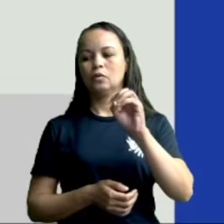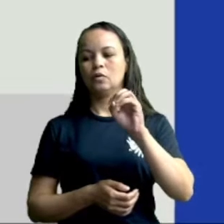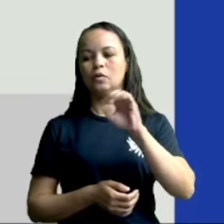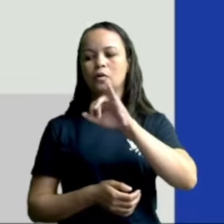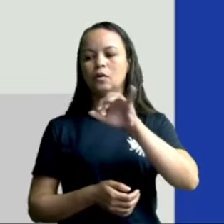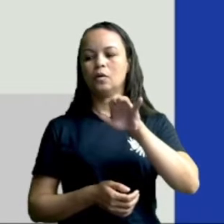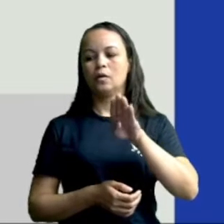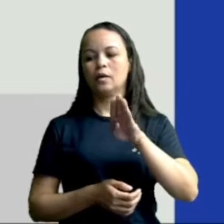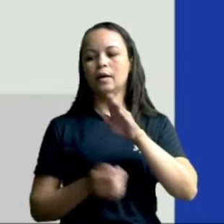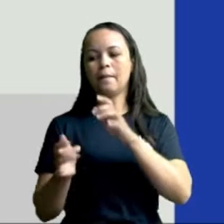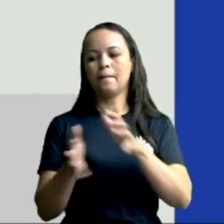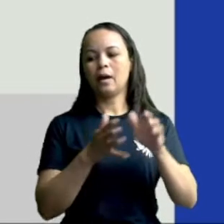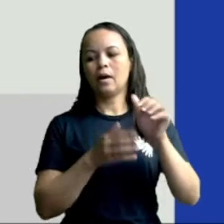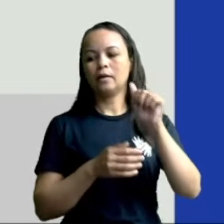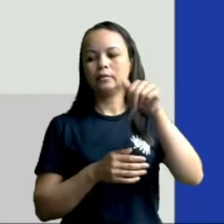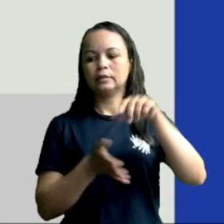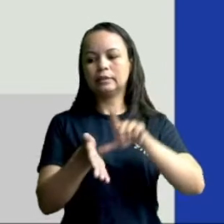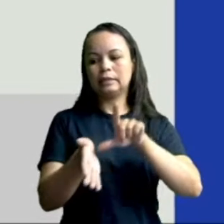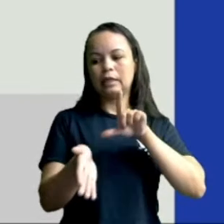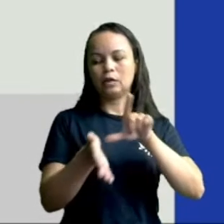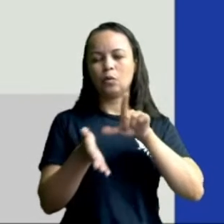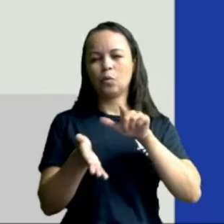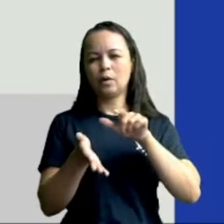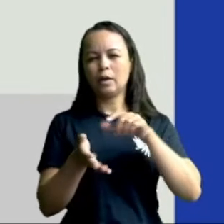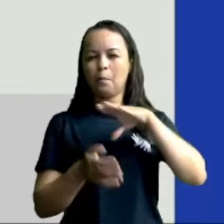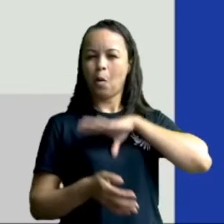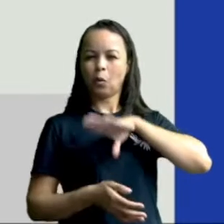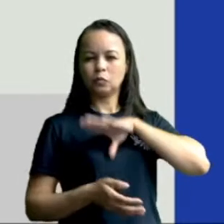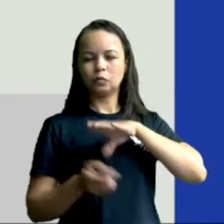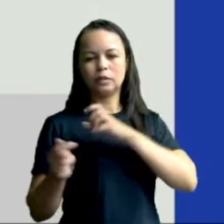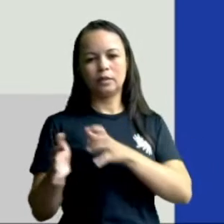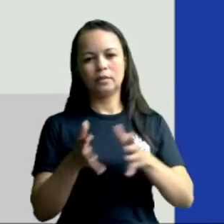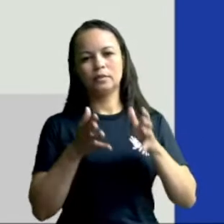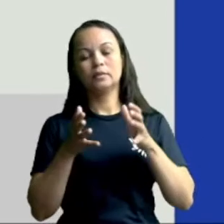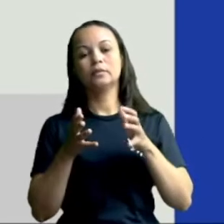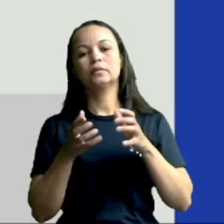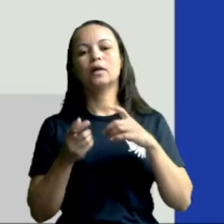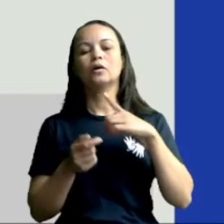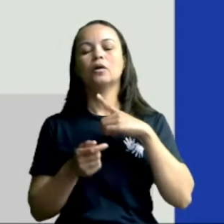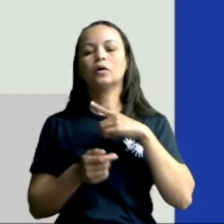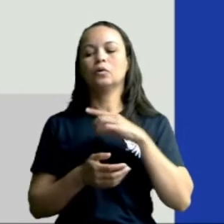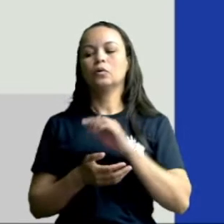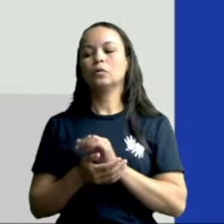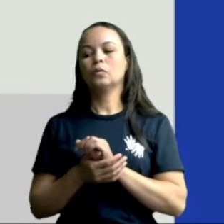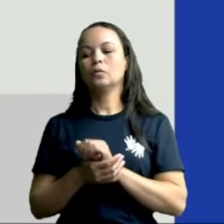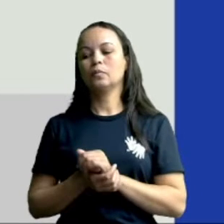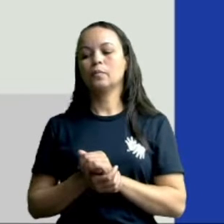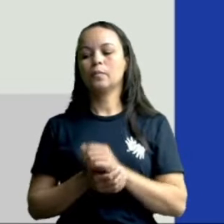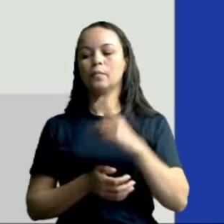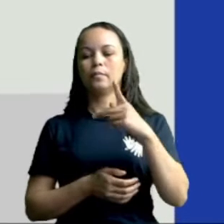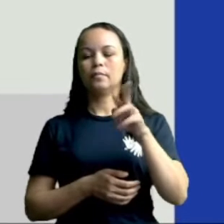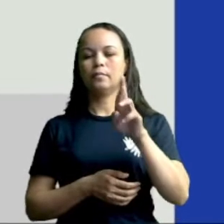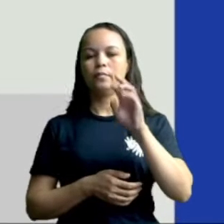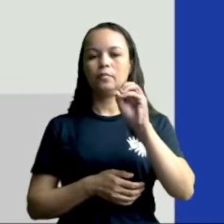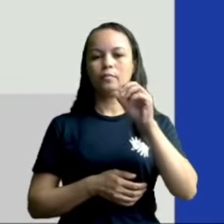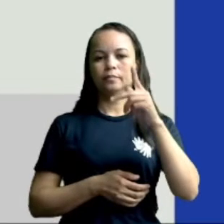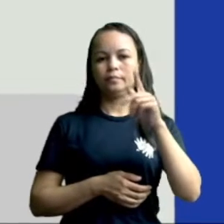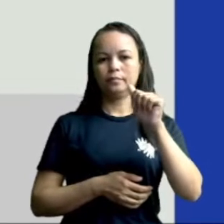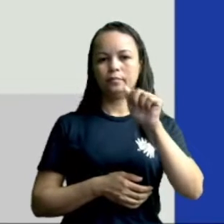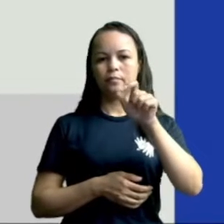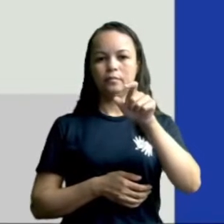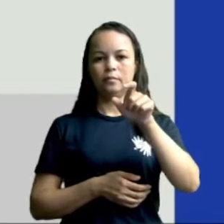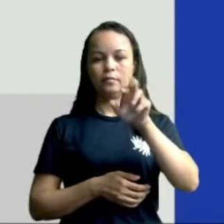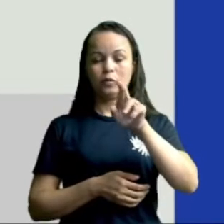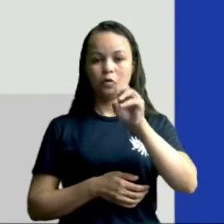paroxítonas, em língua portuguesa. A gente tem as esdrúxulas, que seriam as nossas